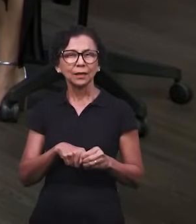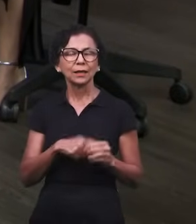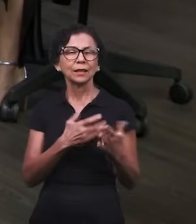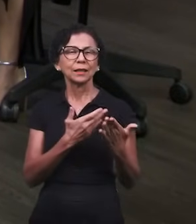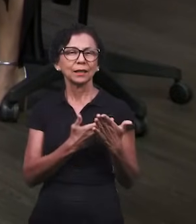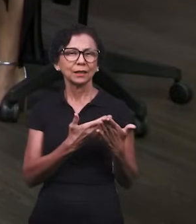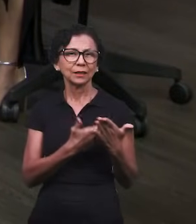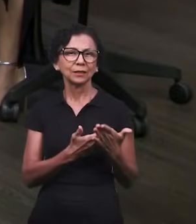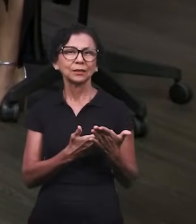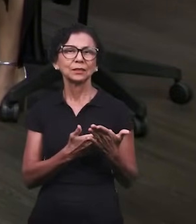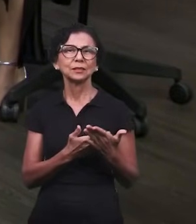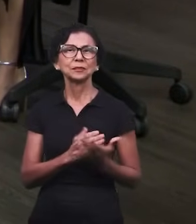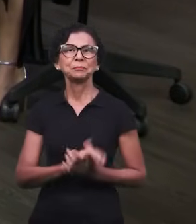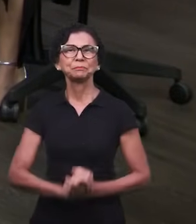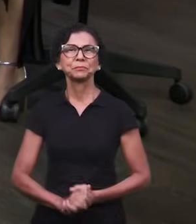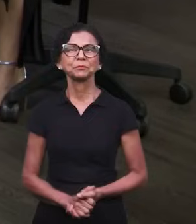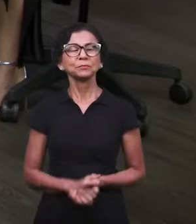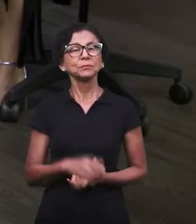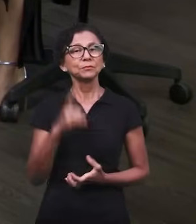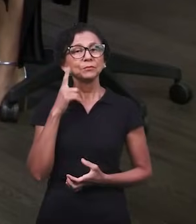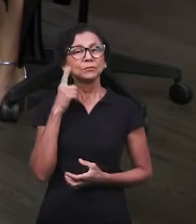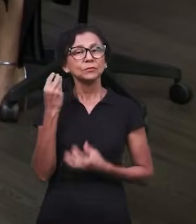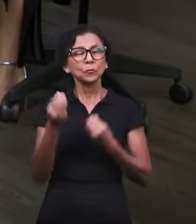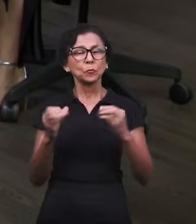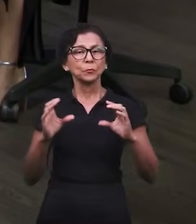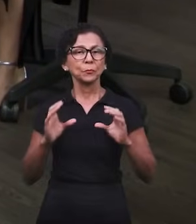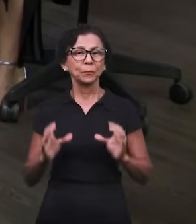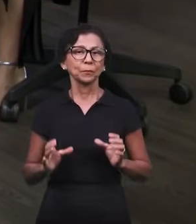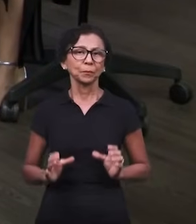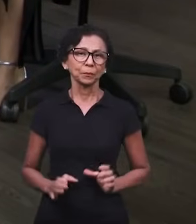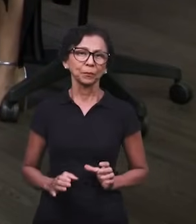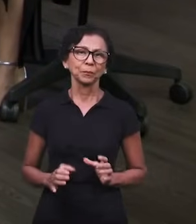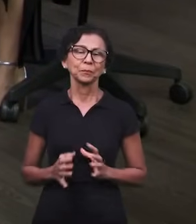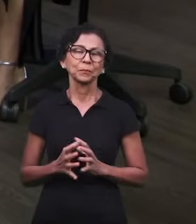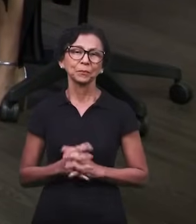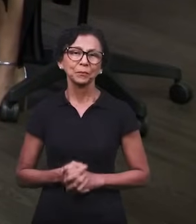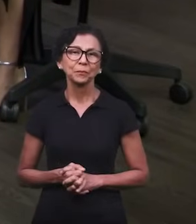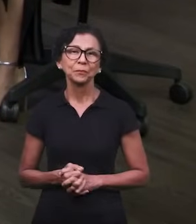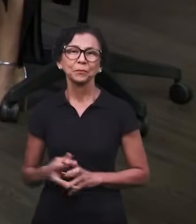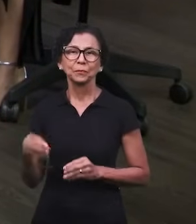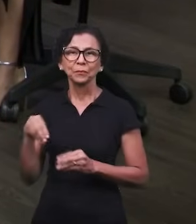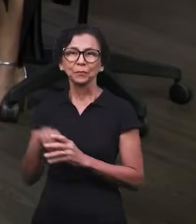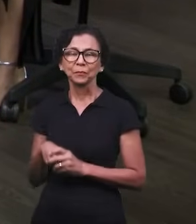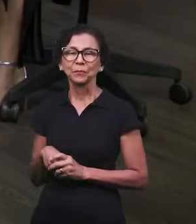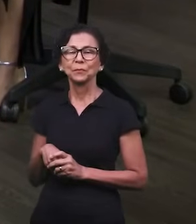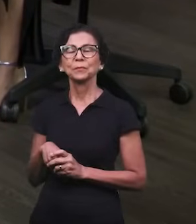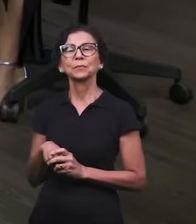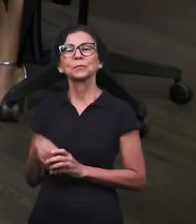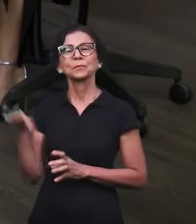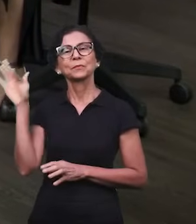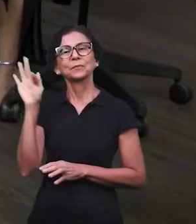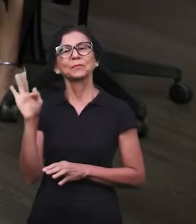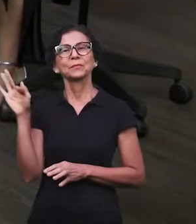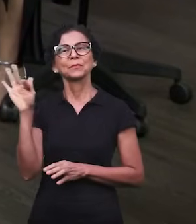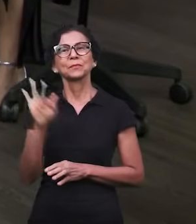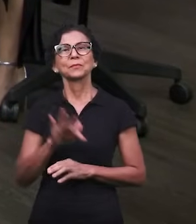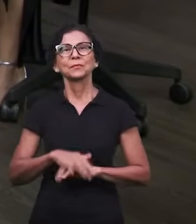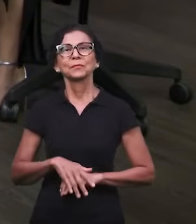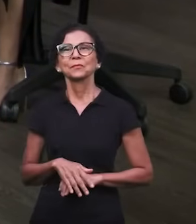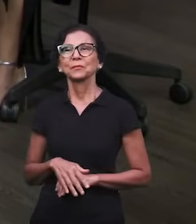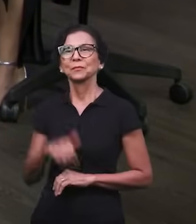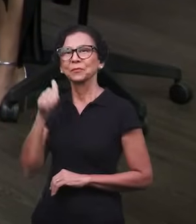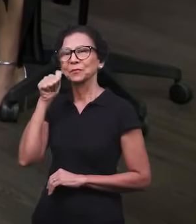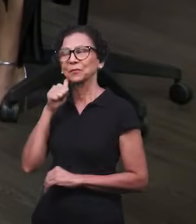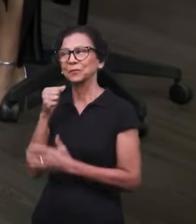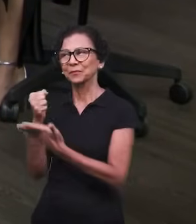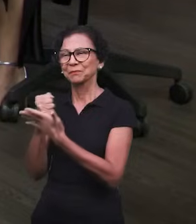conosco aqui nos ajudando na condução do programa e na interação com o grupo de jovens que está aqui. Você que está em casa pode ver, que